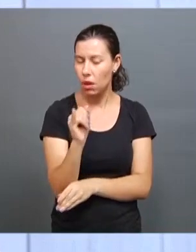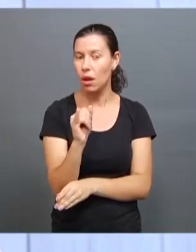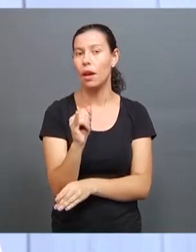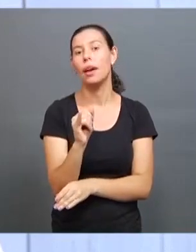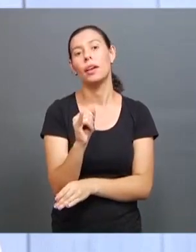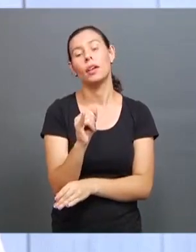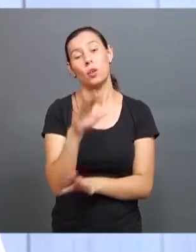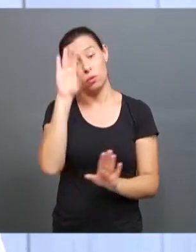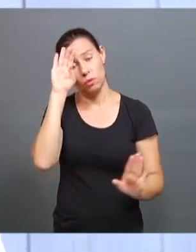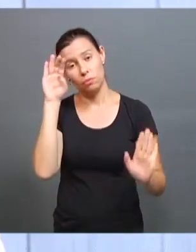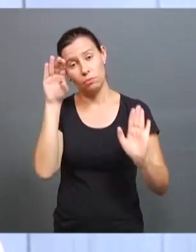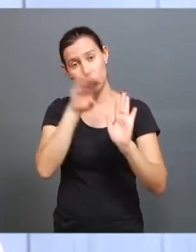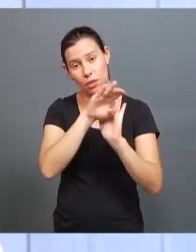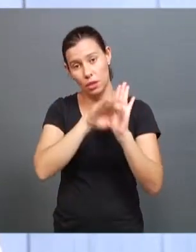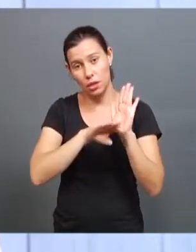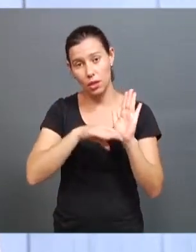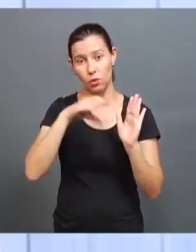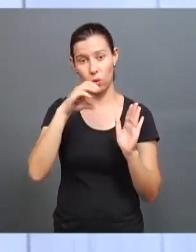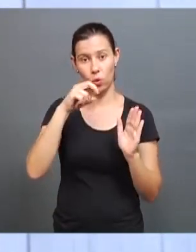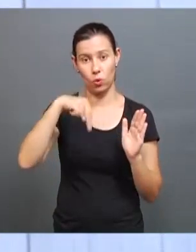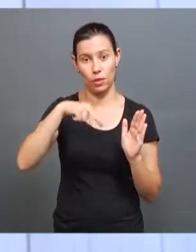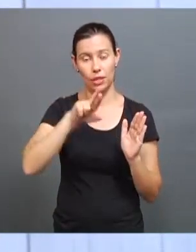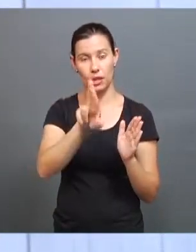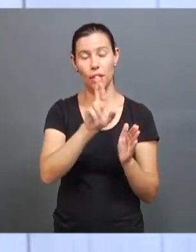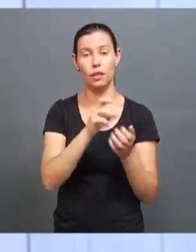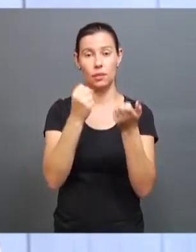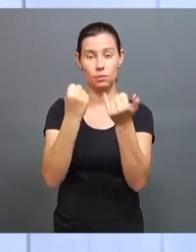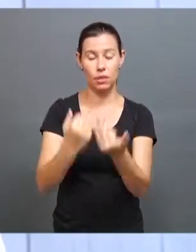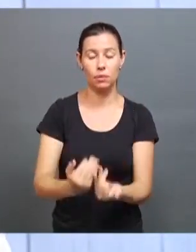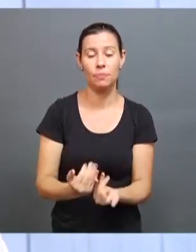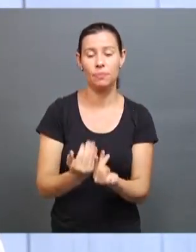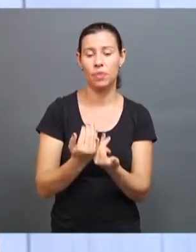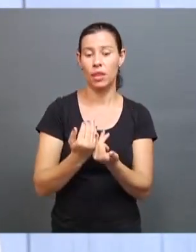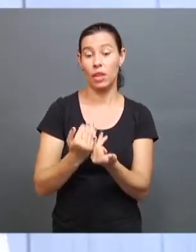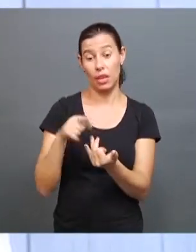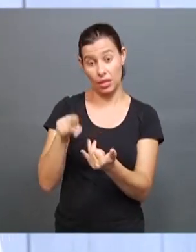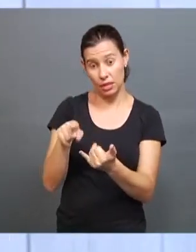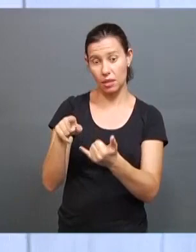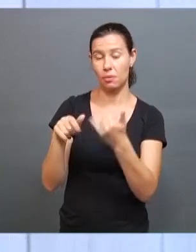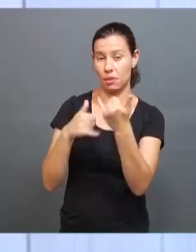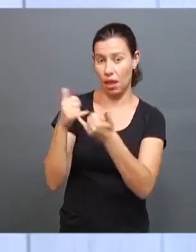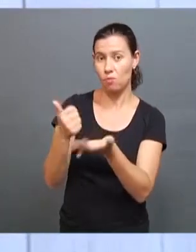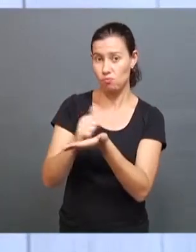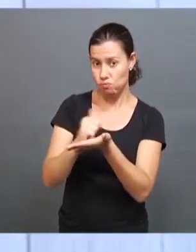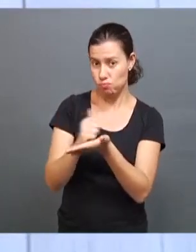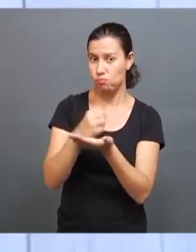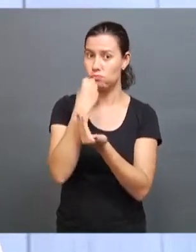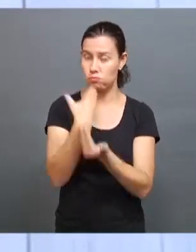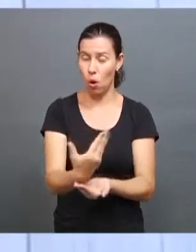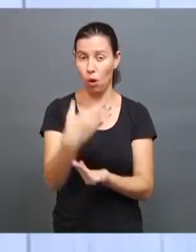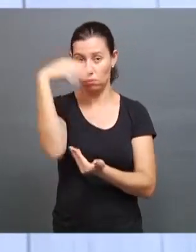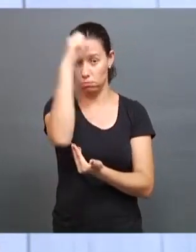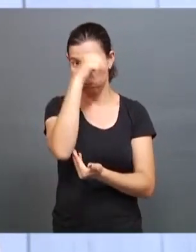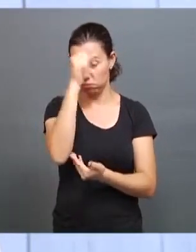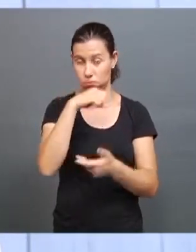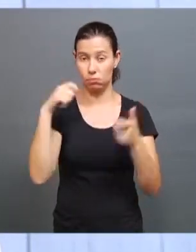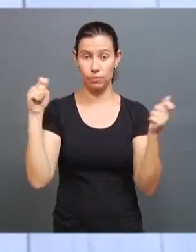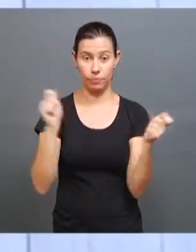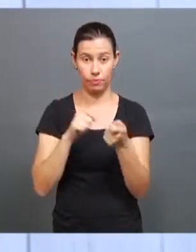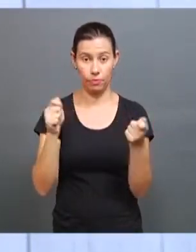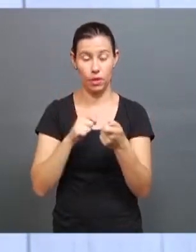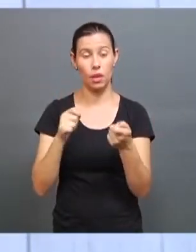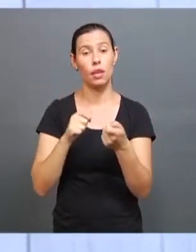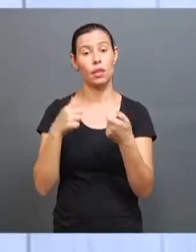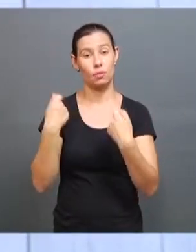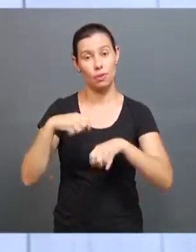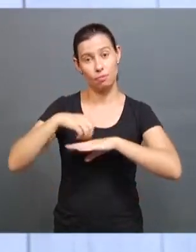regras do CONAR, né? Ela vai falando, olha, esse jogo aqui ele é bacana, você vai aprender muita coisa com isso, e é justamente isso que tem que transmitir. O